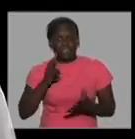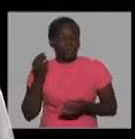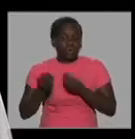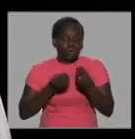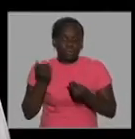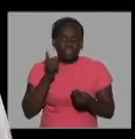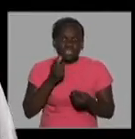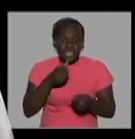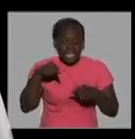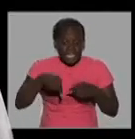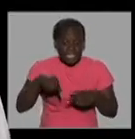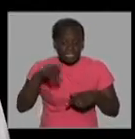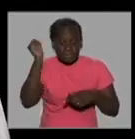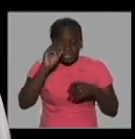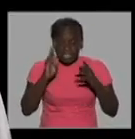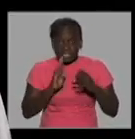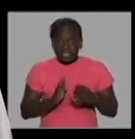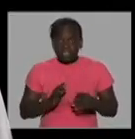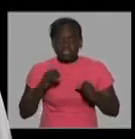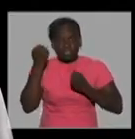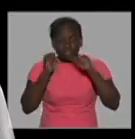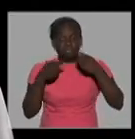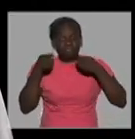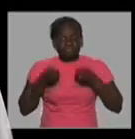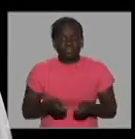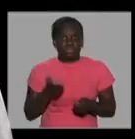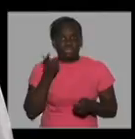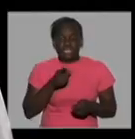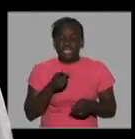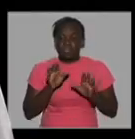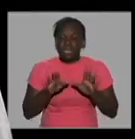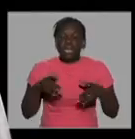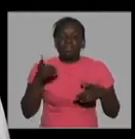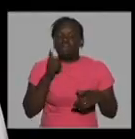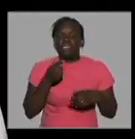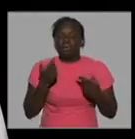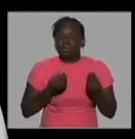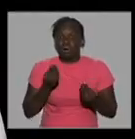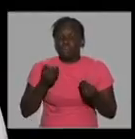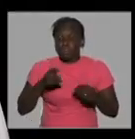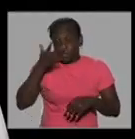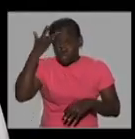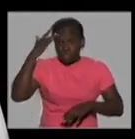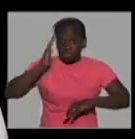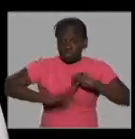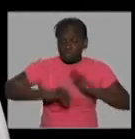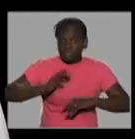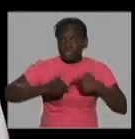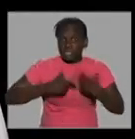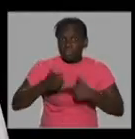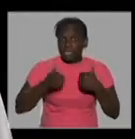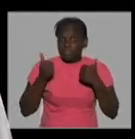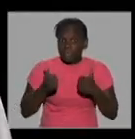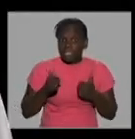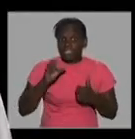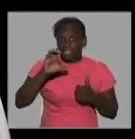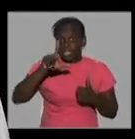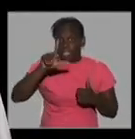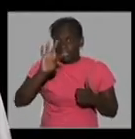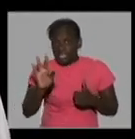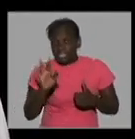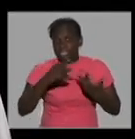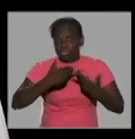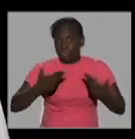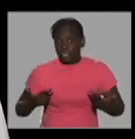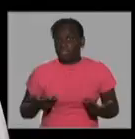como a gente consegue consolidar essa indústria. E ela só vai se consolidar se esse animador tiver qualidade de trabalho, questão trabalhista,